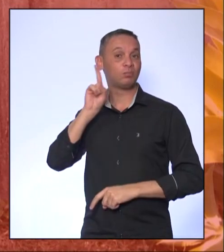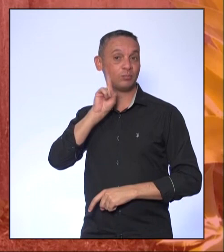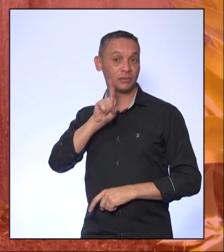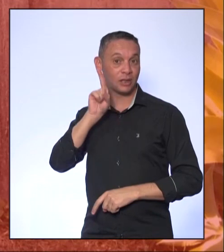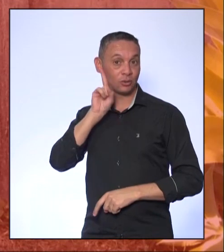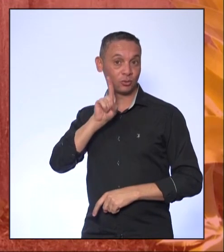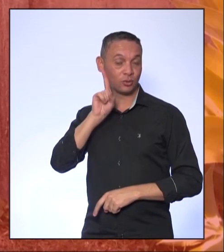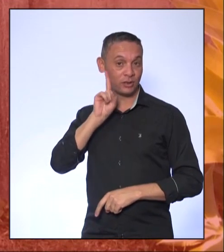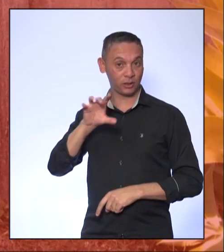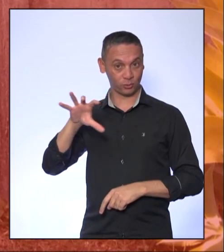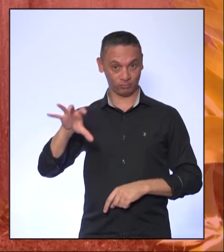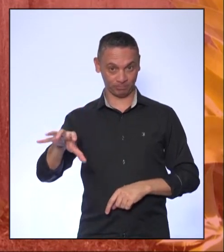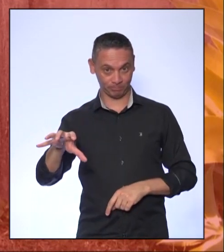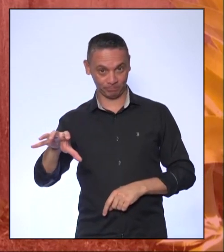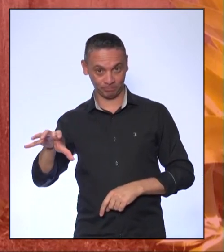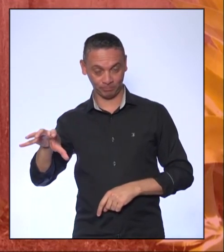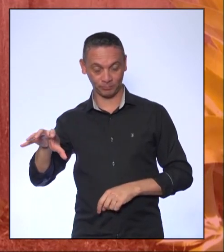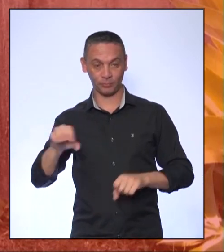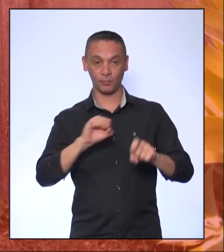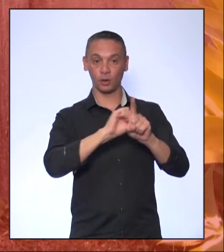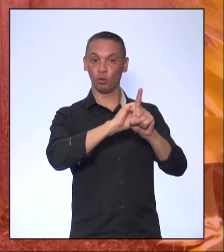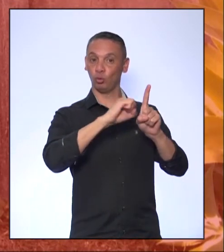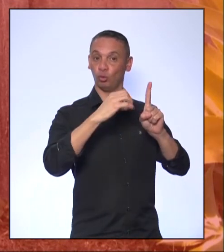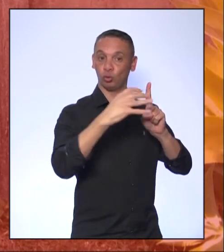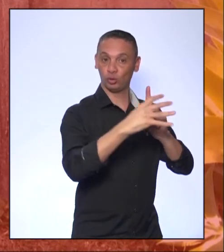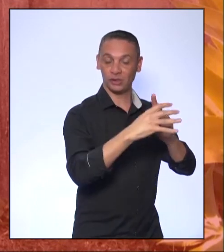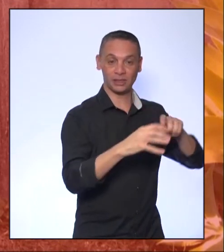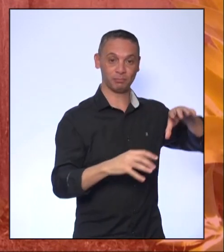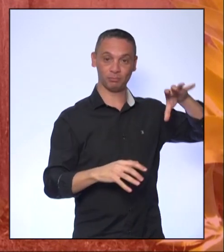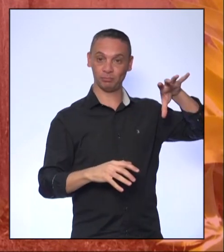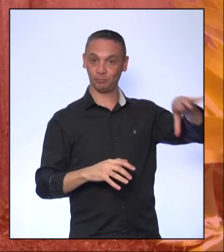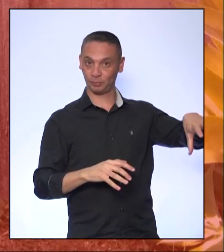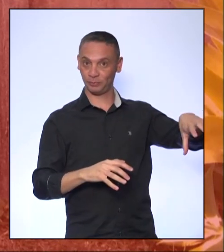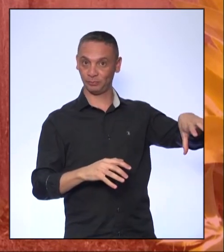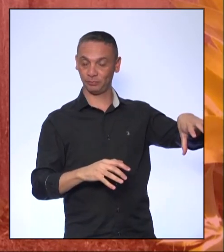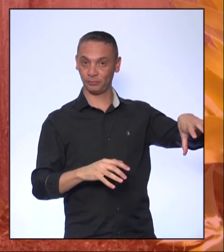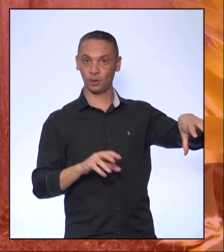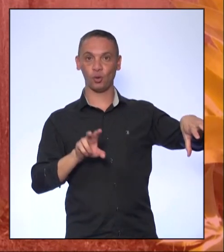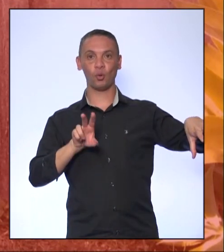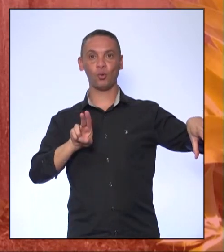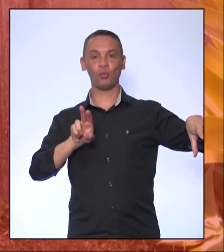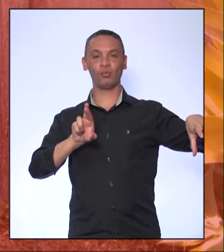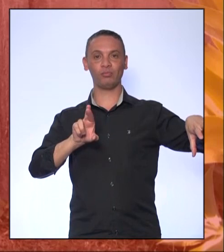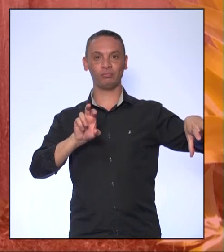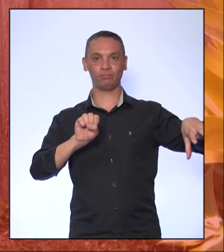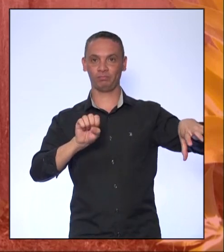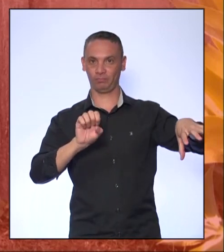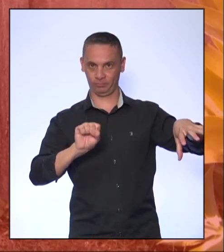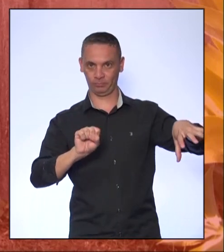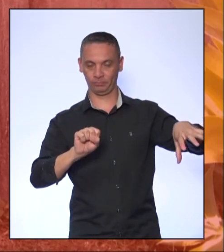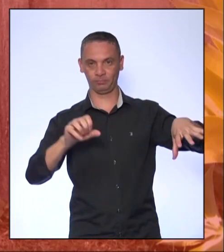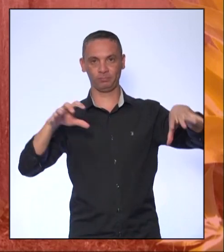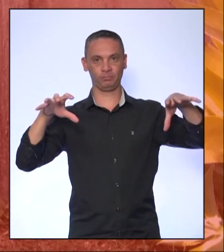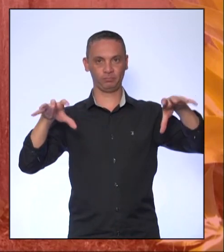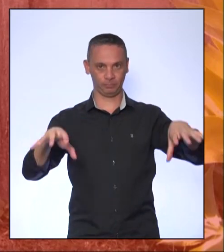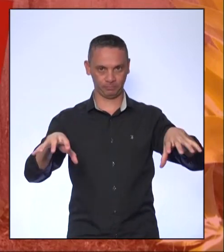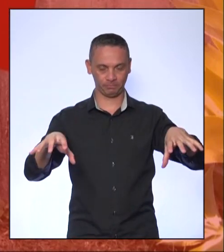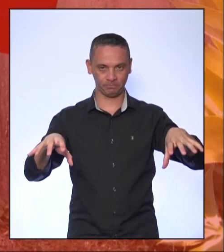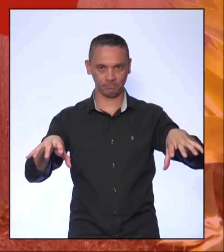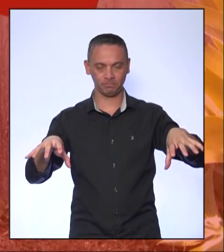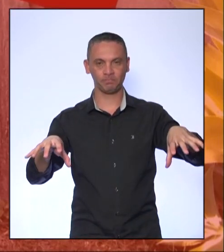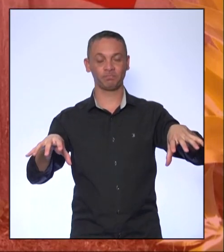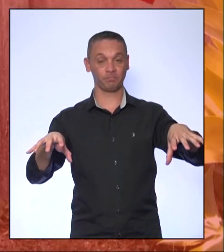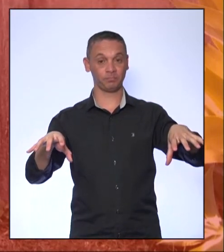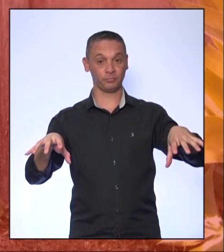Estados Unidos da América, e o socialismo, representado pela União das Repúblicas Socialistas